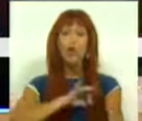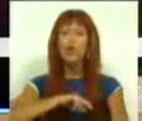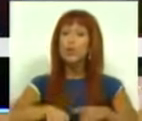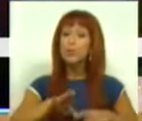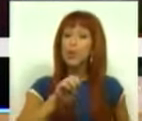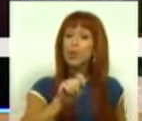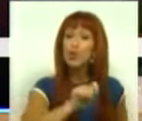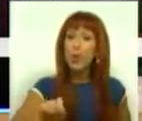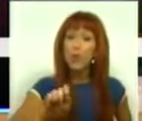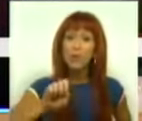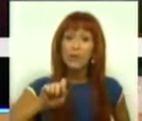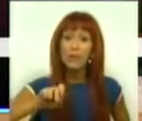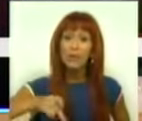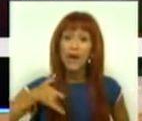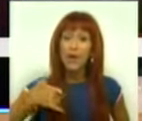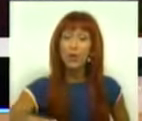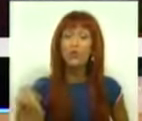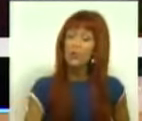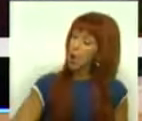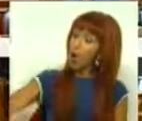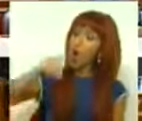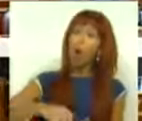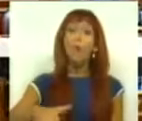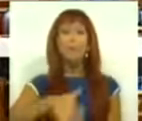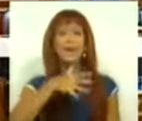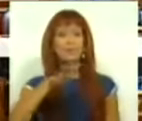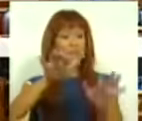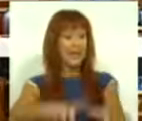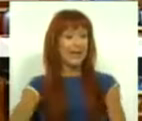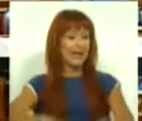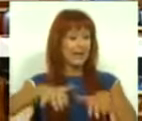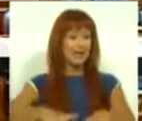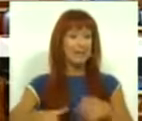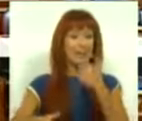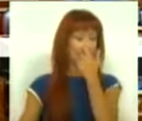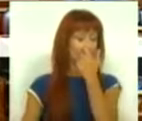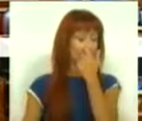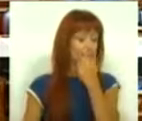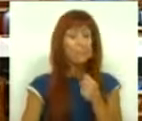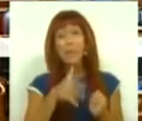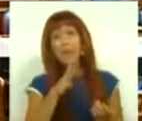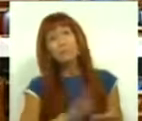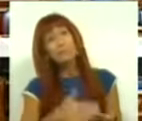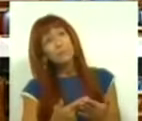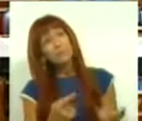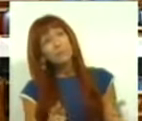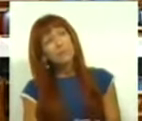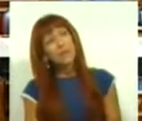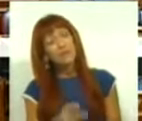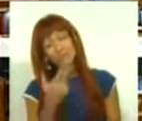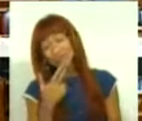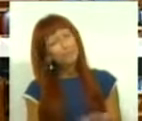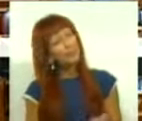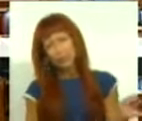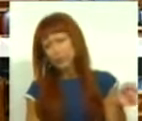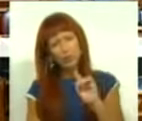Senhor Deputado João Semedo veio aqui fazer à Assembleia, ao Parlamento, uma interpretação não